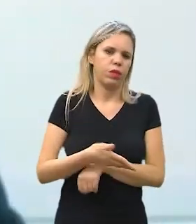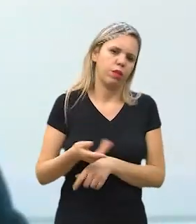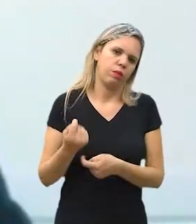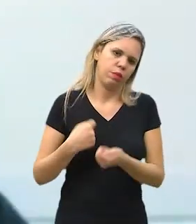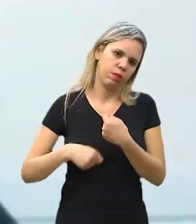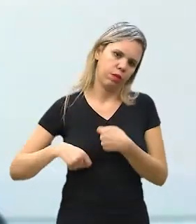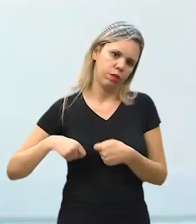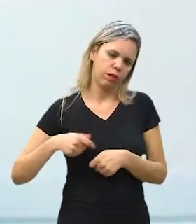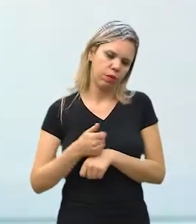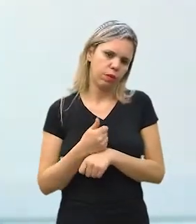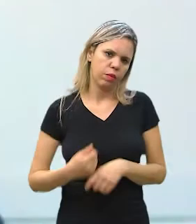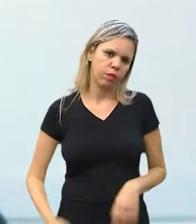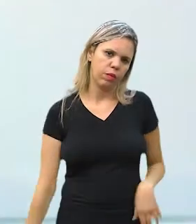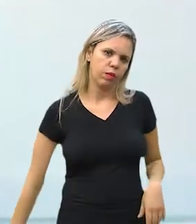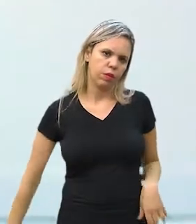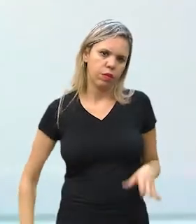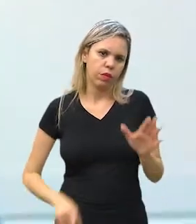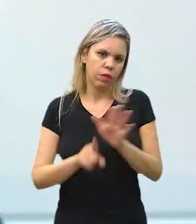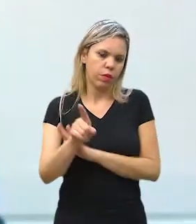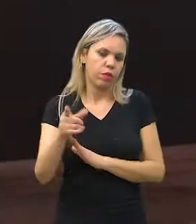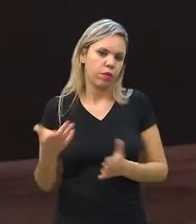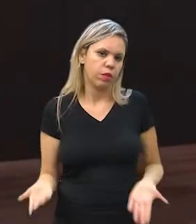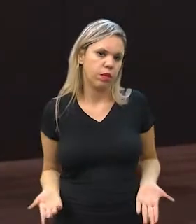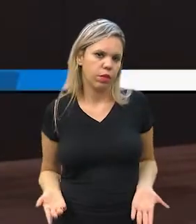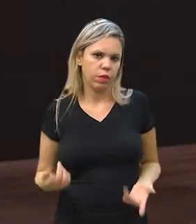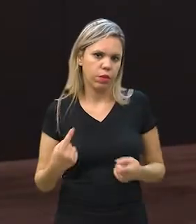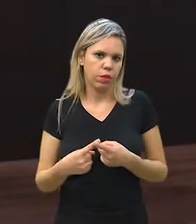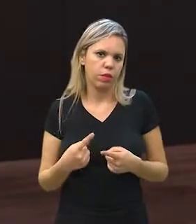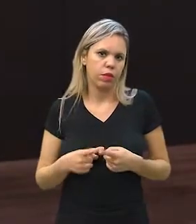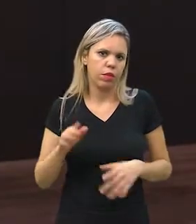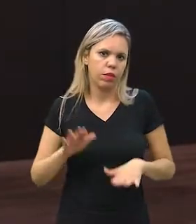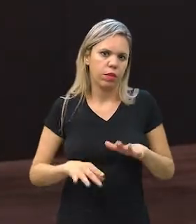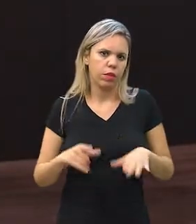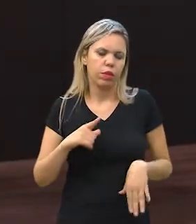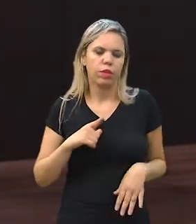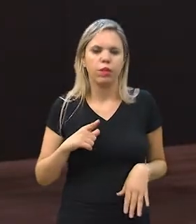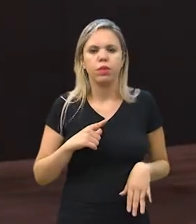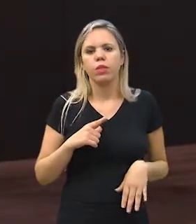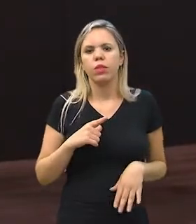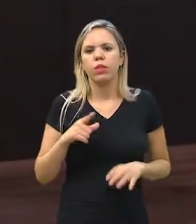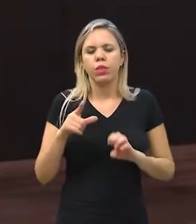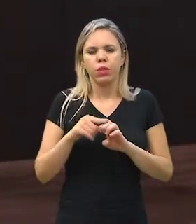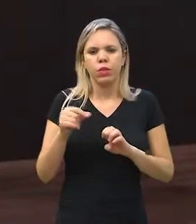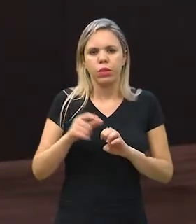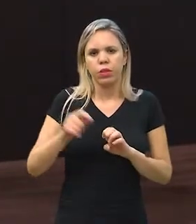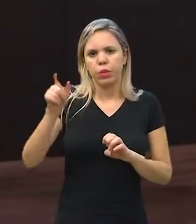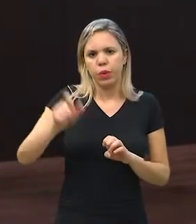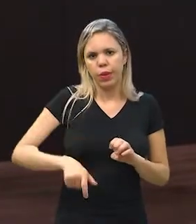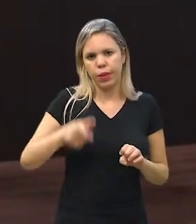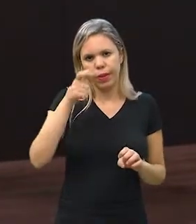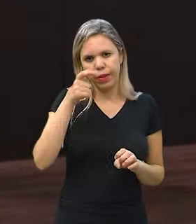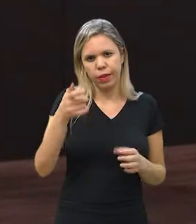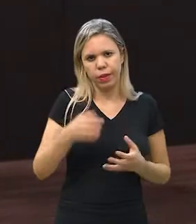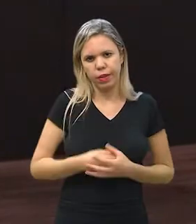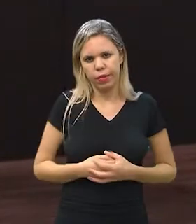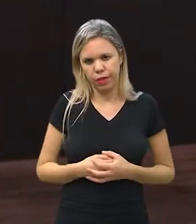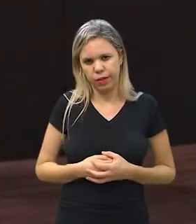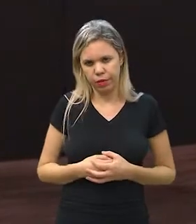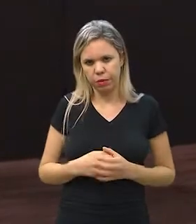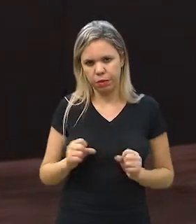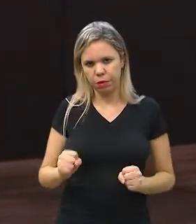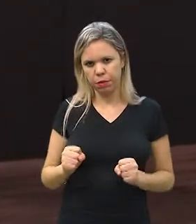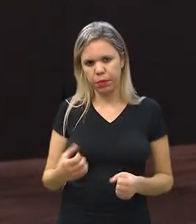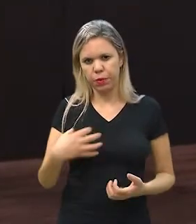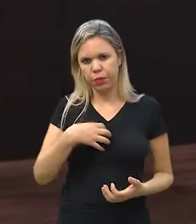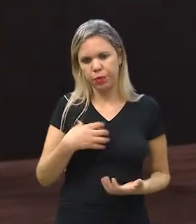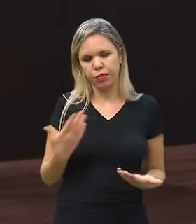que eu tomei a iniciativa de ir no network. Eu perguntei isso para você justamente porque às vezes tem algum empreendedor que esteja